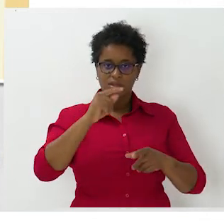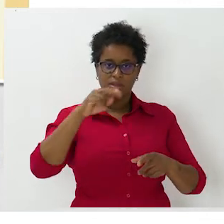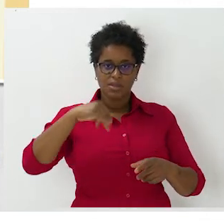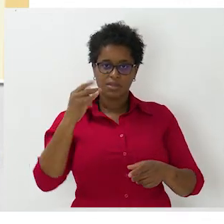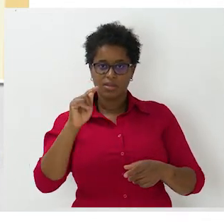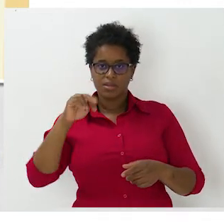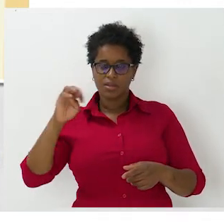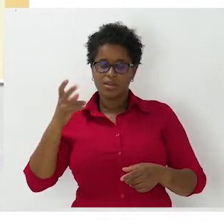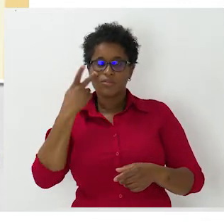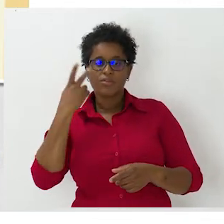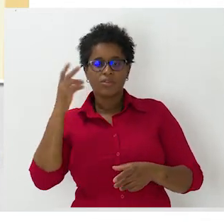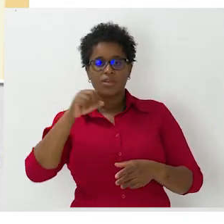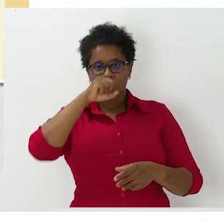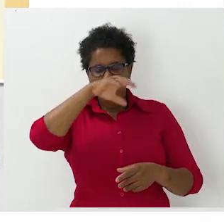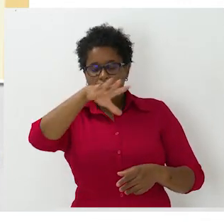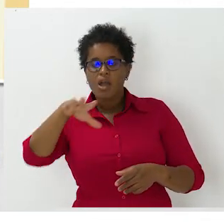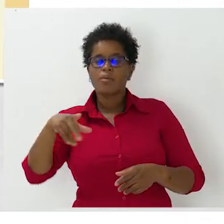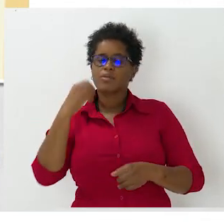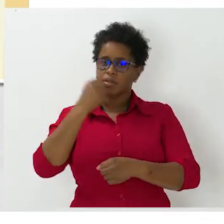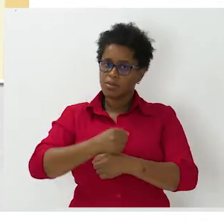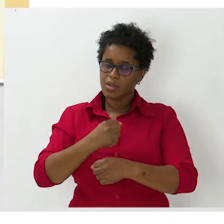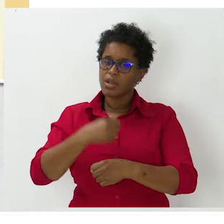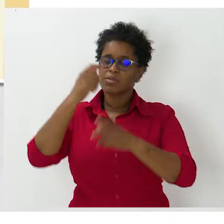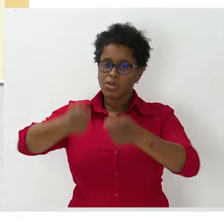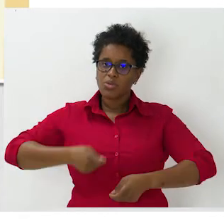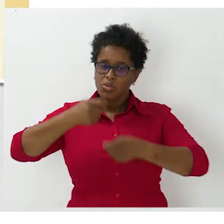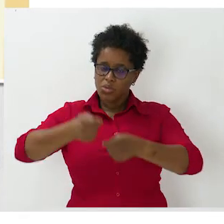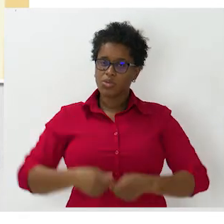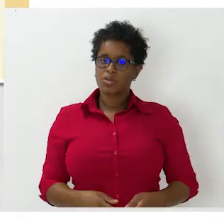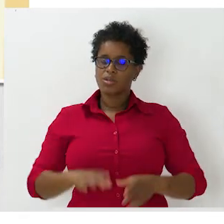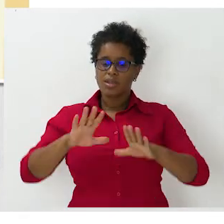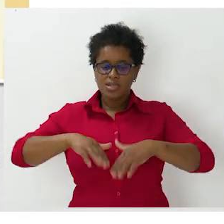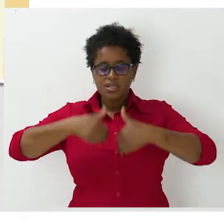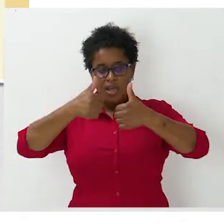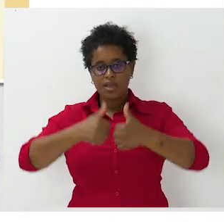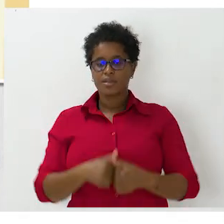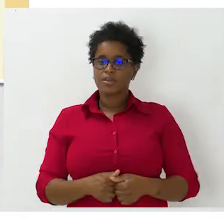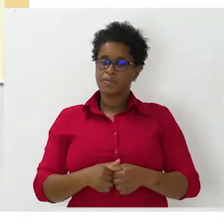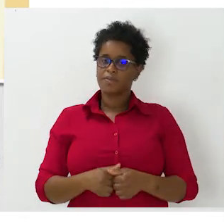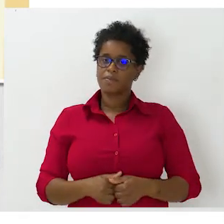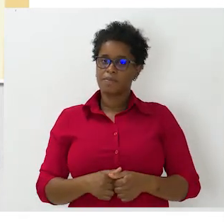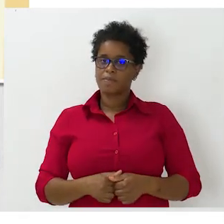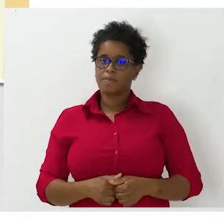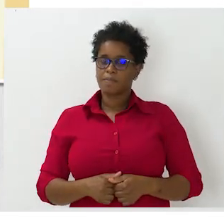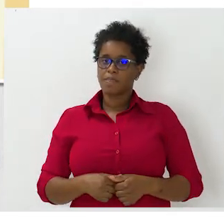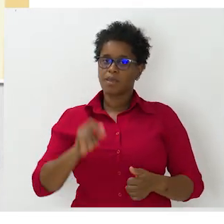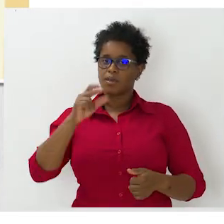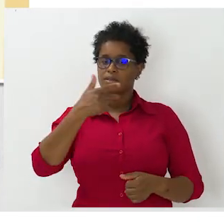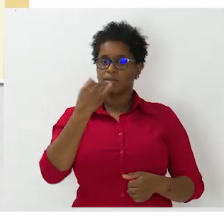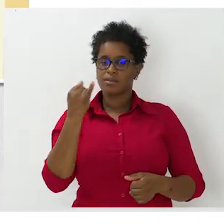campo dedicavam-se à agricultura. Na cidade eram